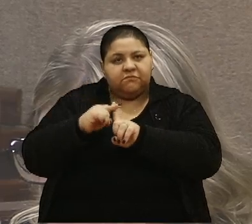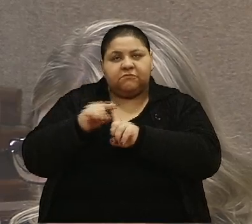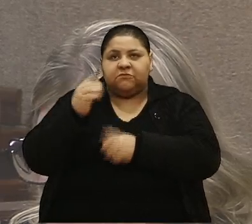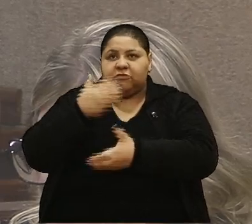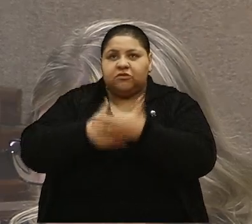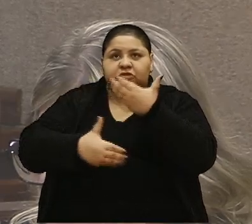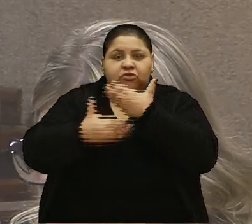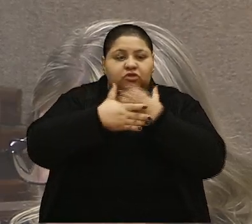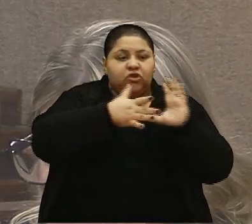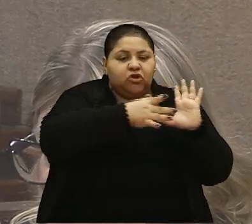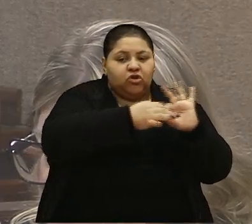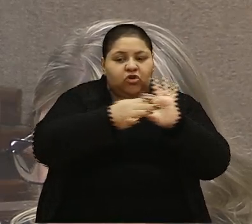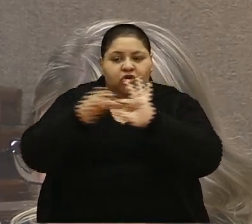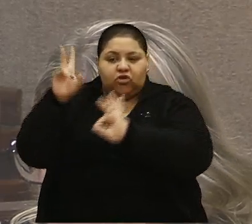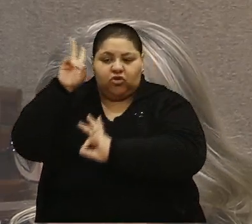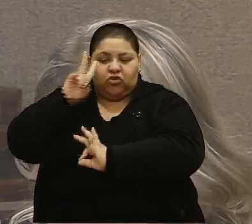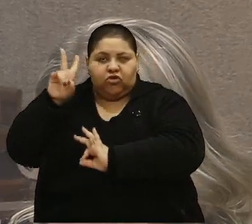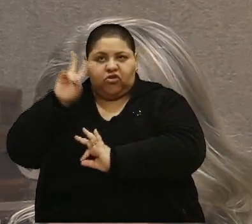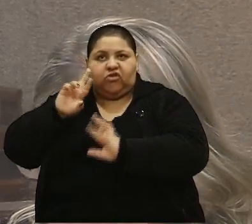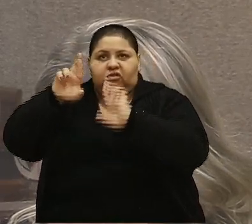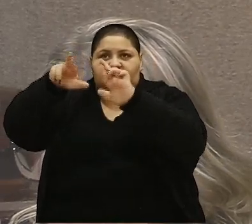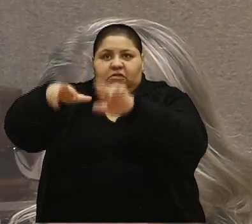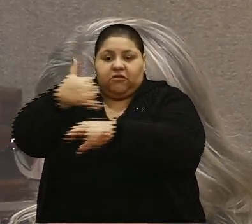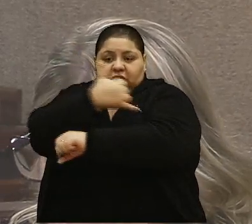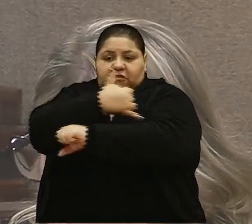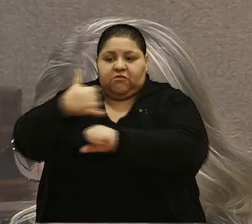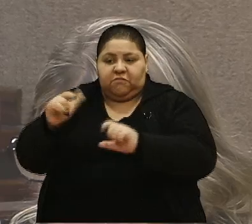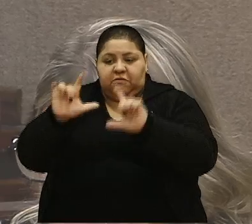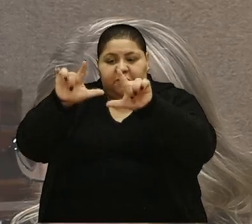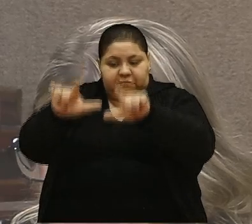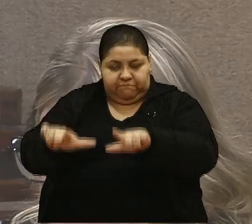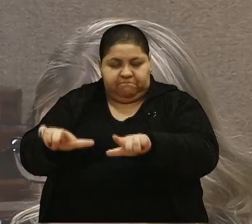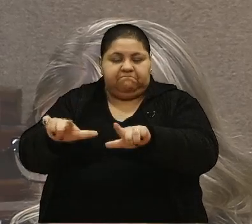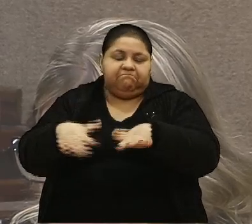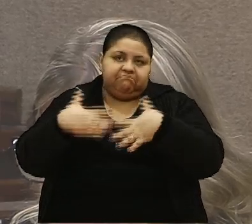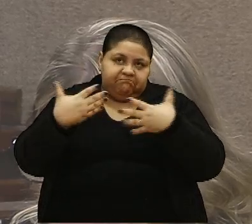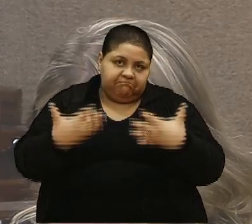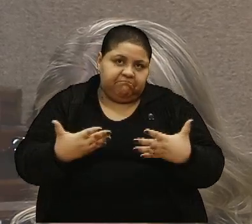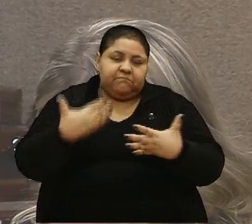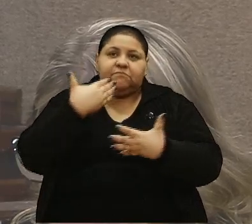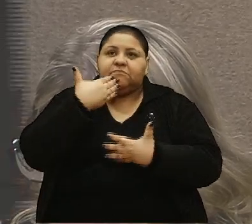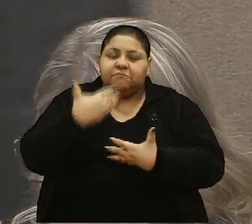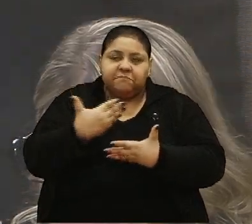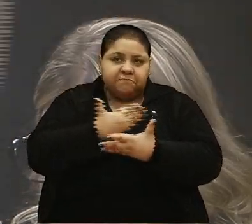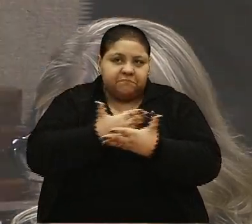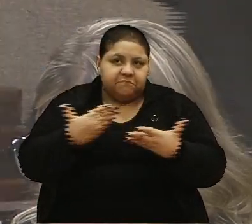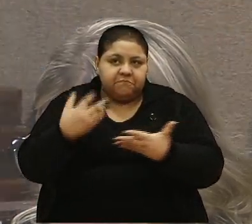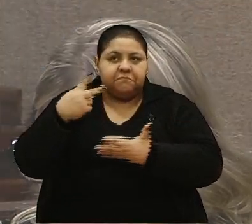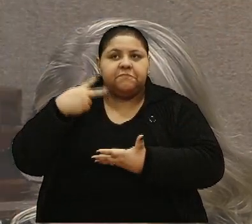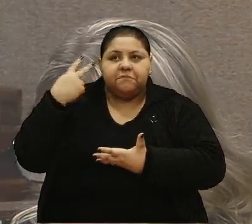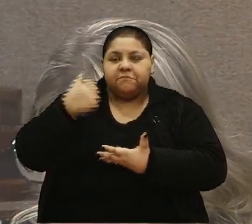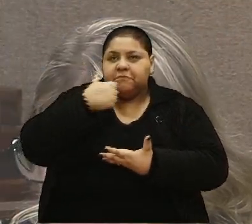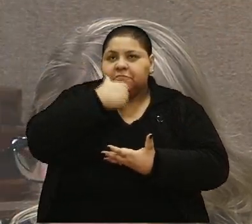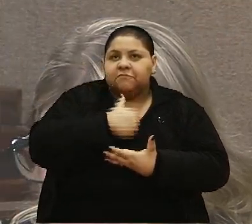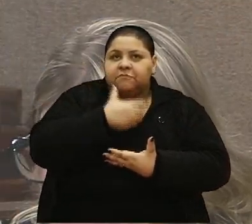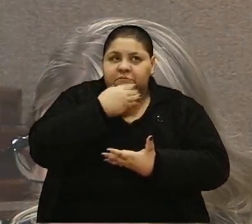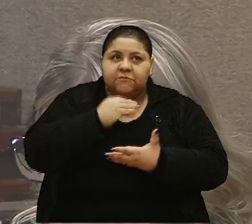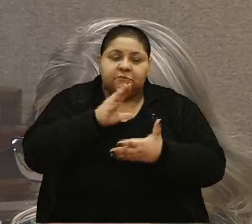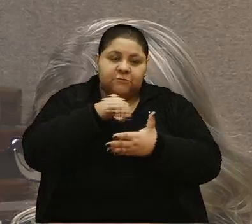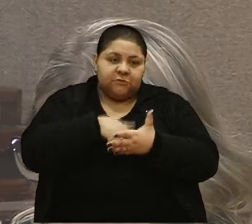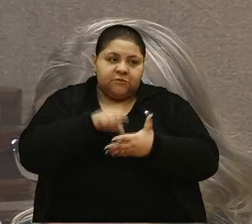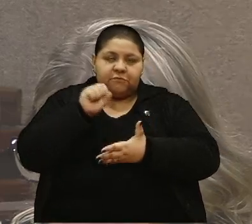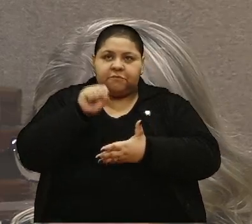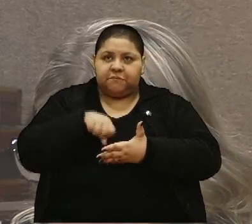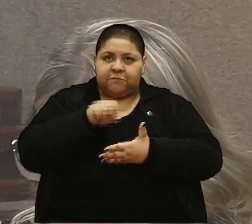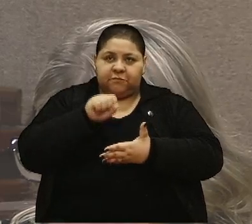o contexto histórico da região passou por essa localidade. Então, eu solicito aos vereadores e vereadoras que votem